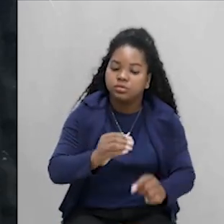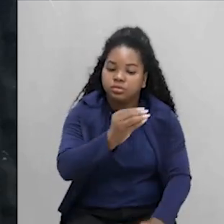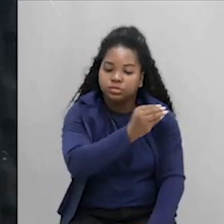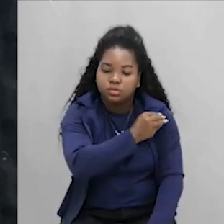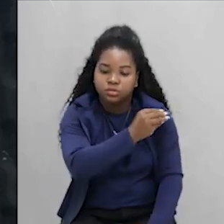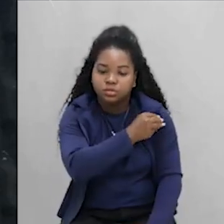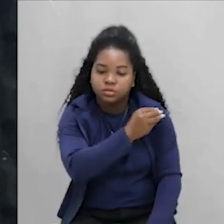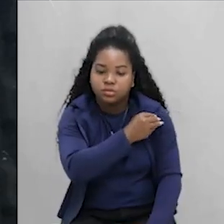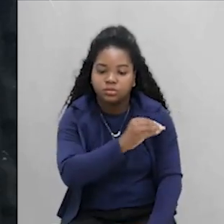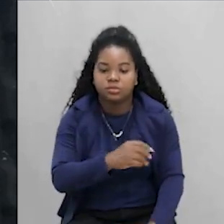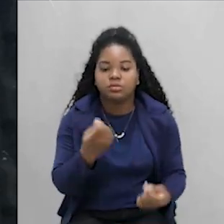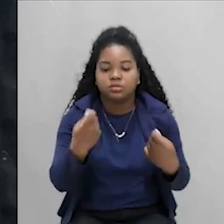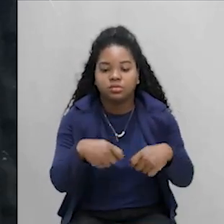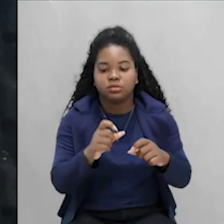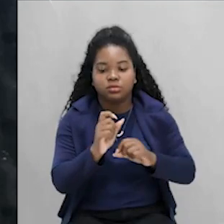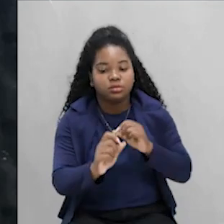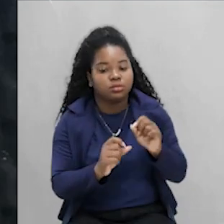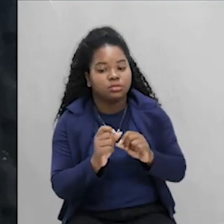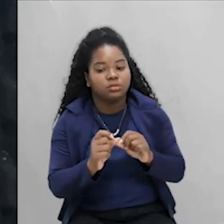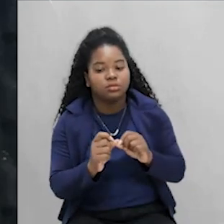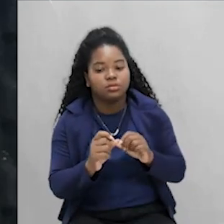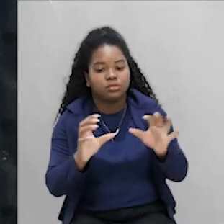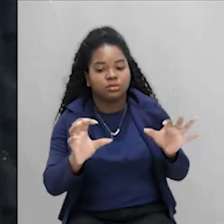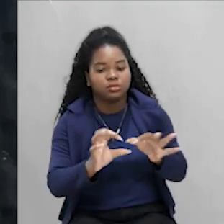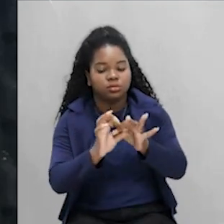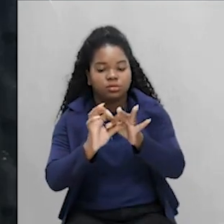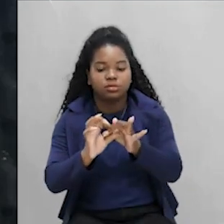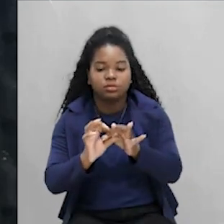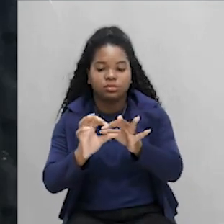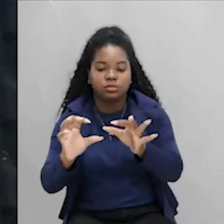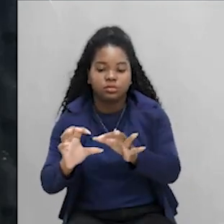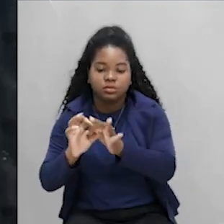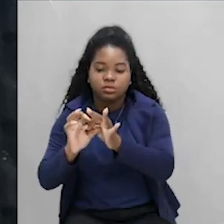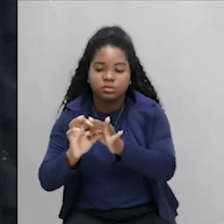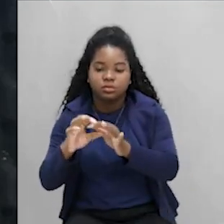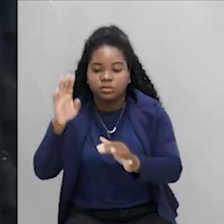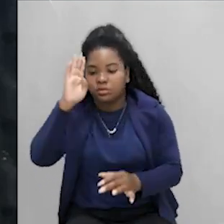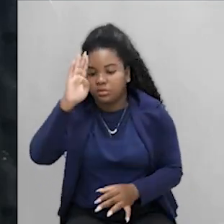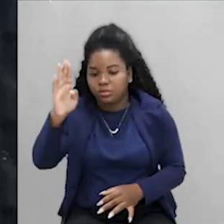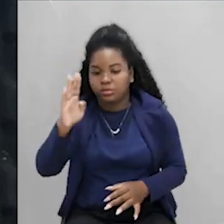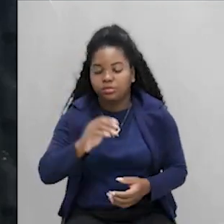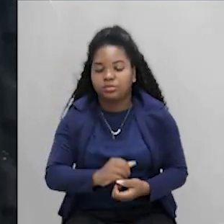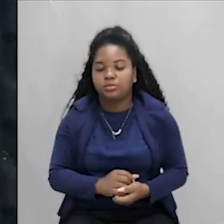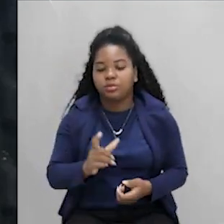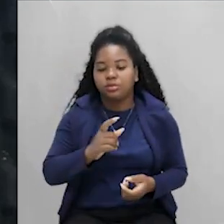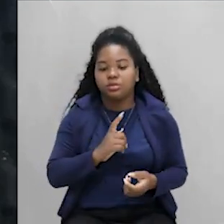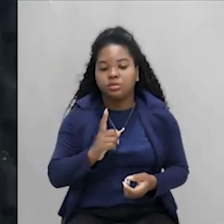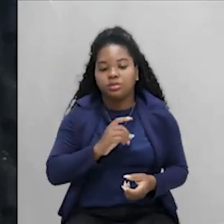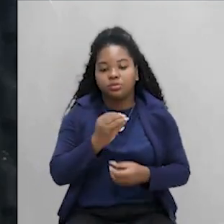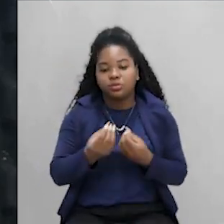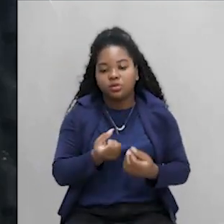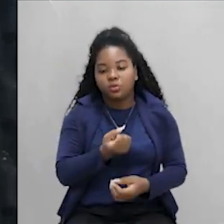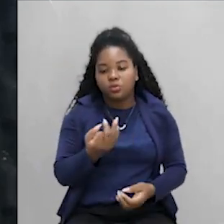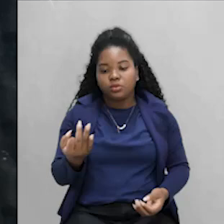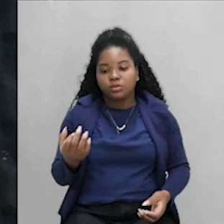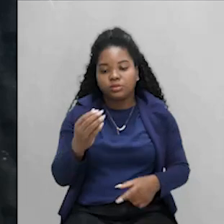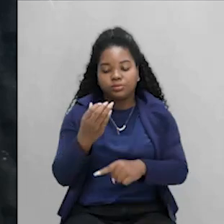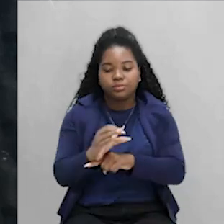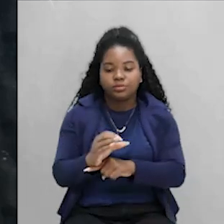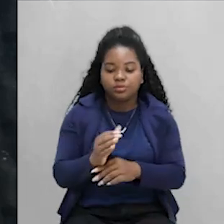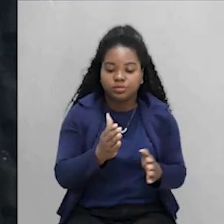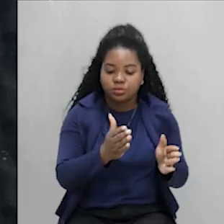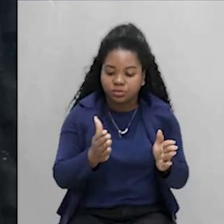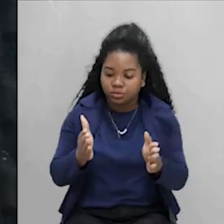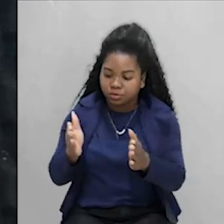precisamos determinar a cadeia principal que é a maior sequência de átomos de carbonos mas que nessa sequência